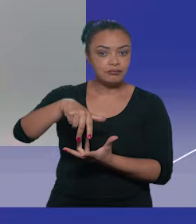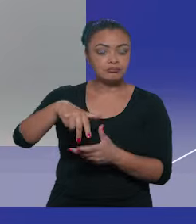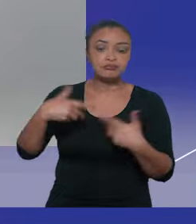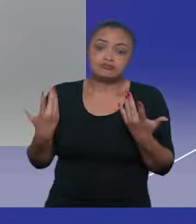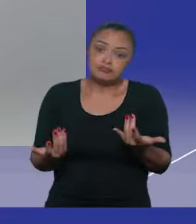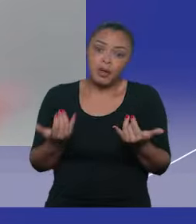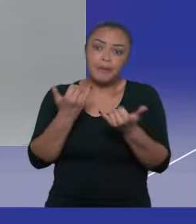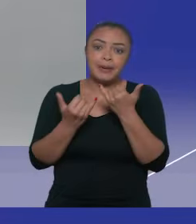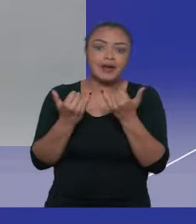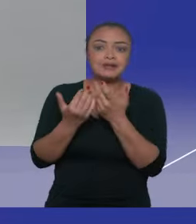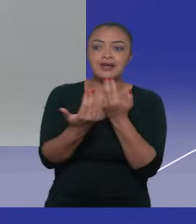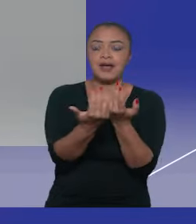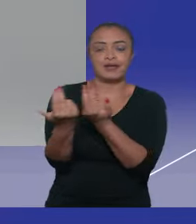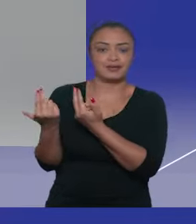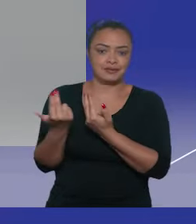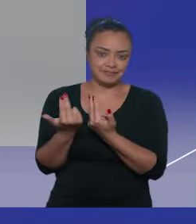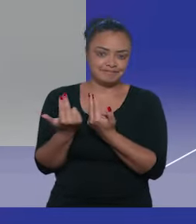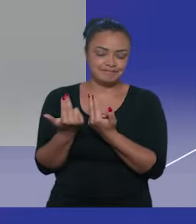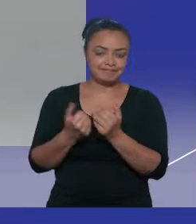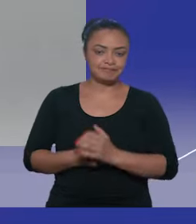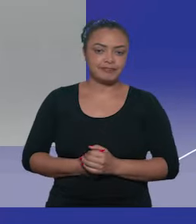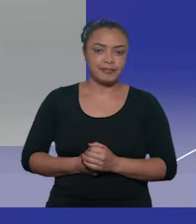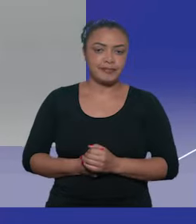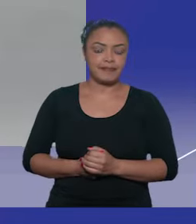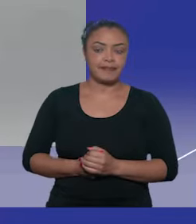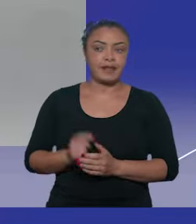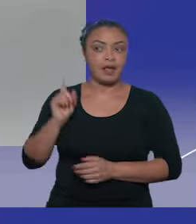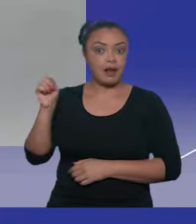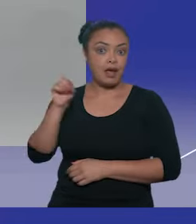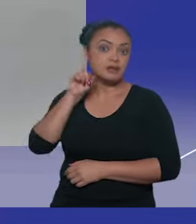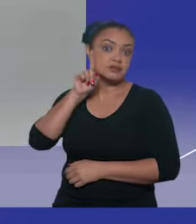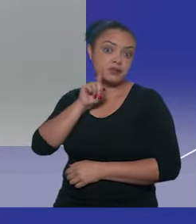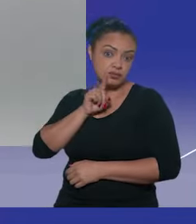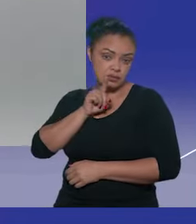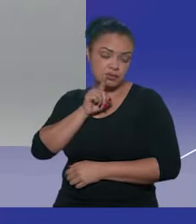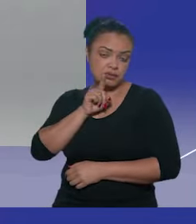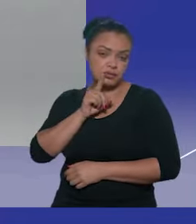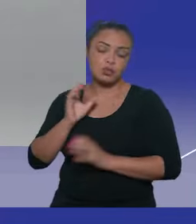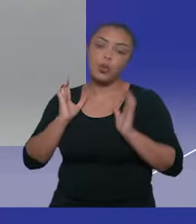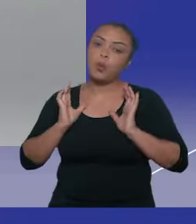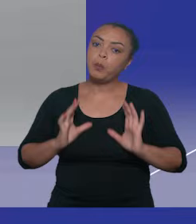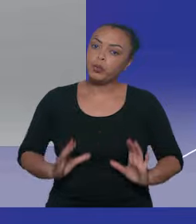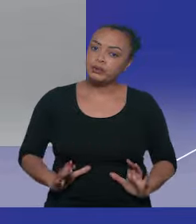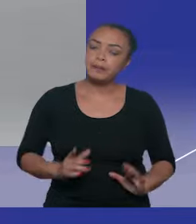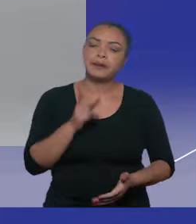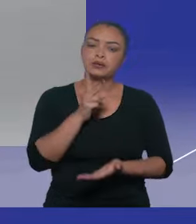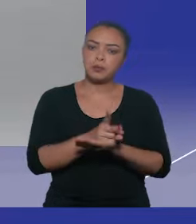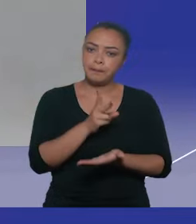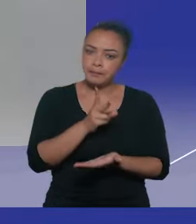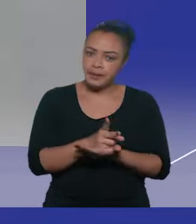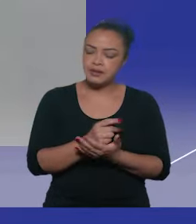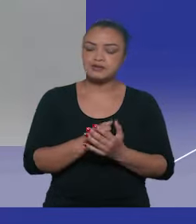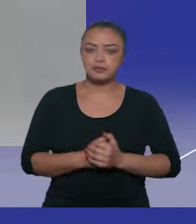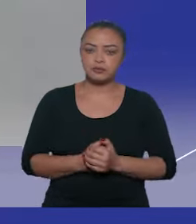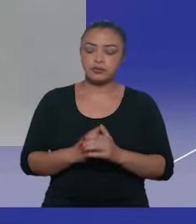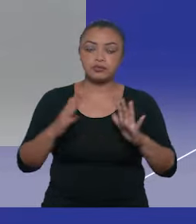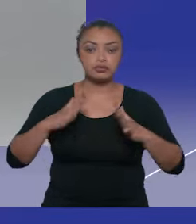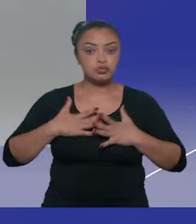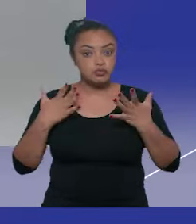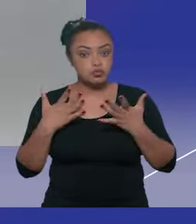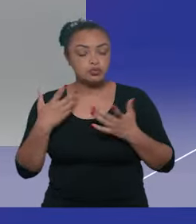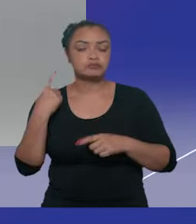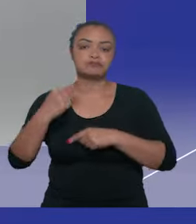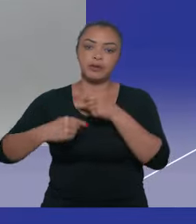muito parecido o que cada país está passando. Os Estados Unidos, eles tiveram esse mesmo comportamento. No susto da